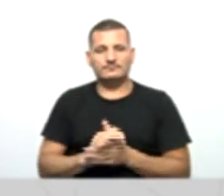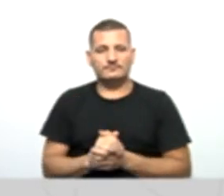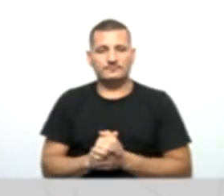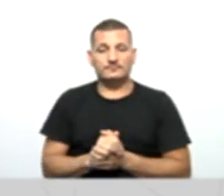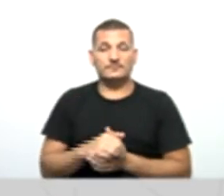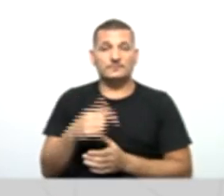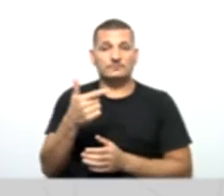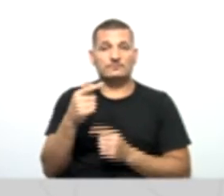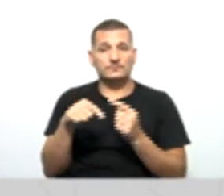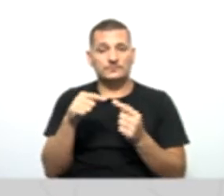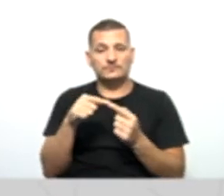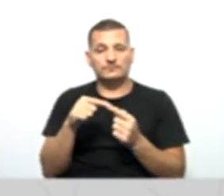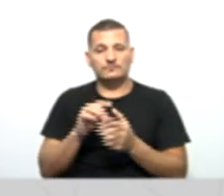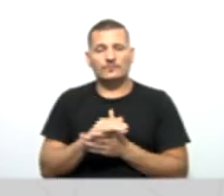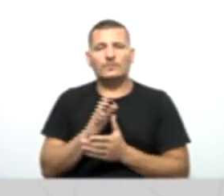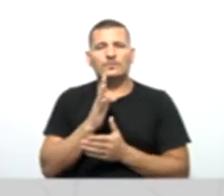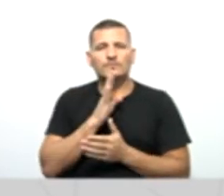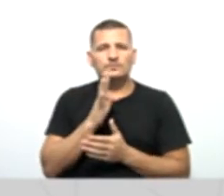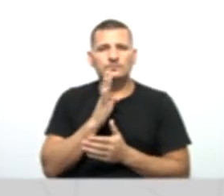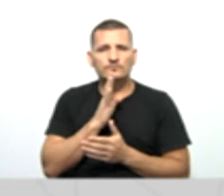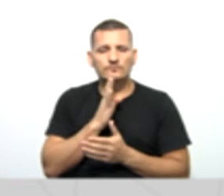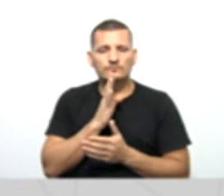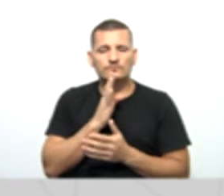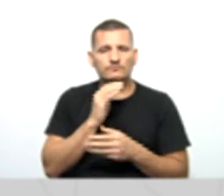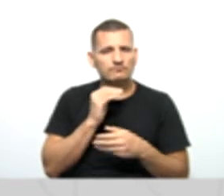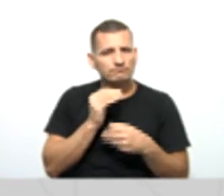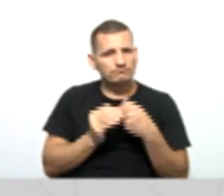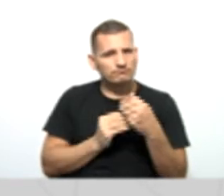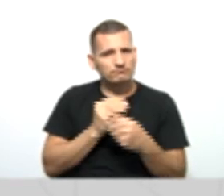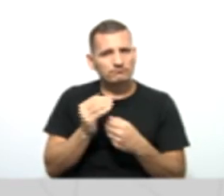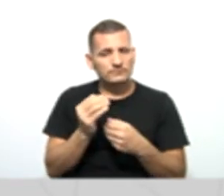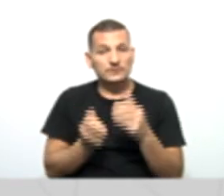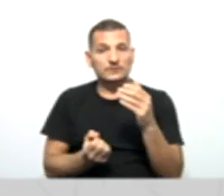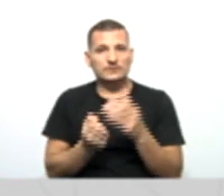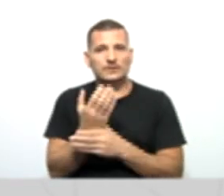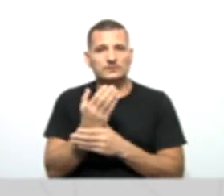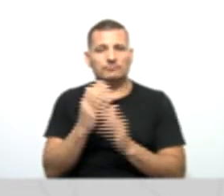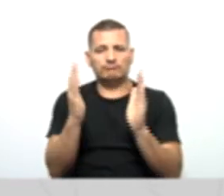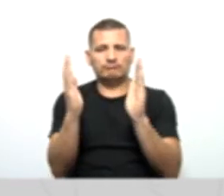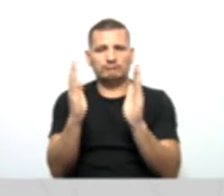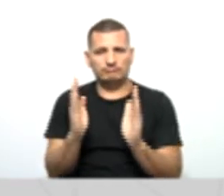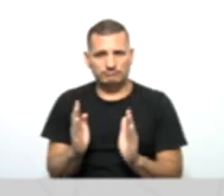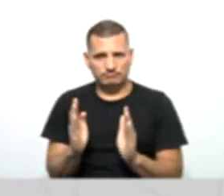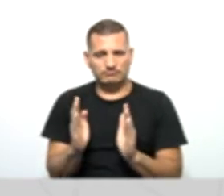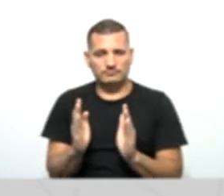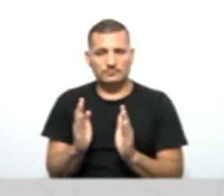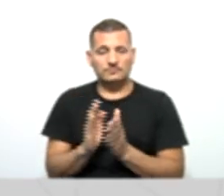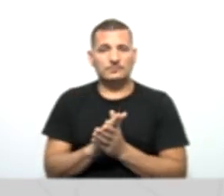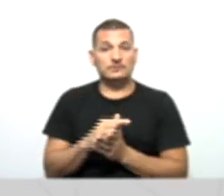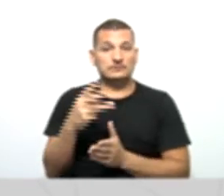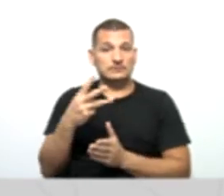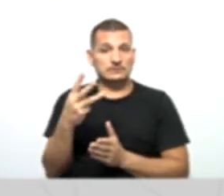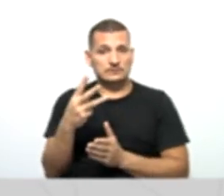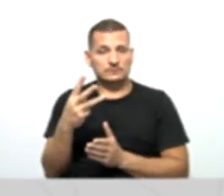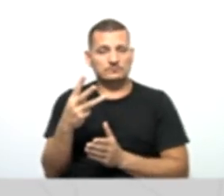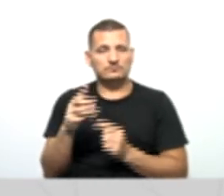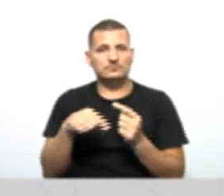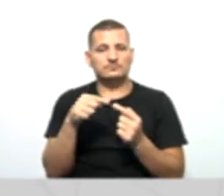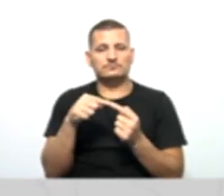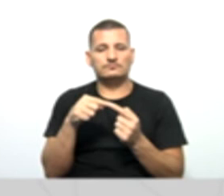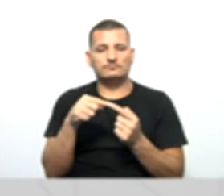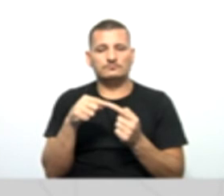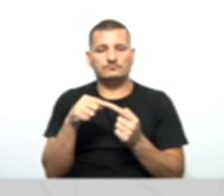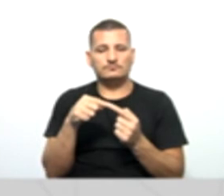Segundo objetivo, conhecer os passos para a criação de um escopo. E aí o terceiro e último objetivo da aula de hoje a gente